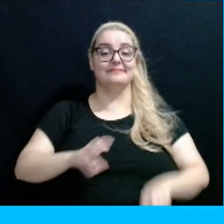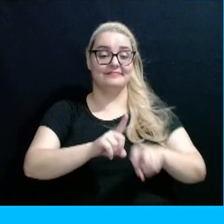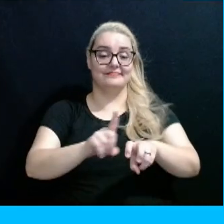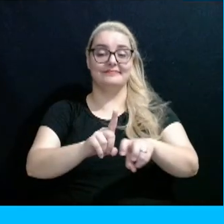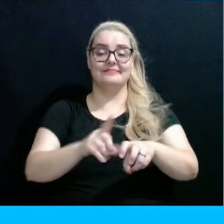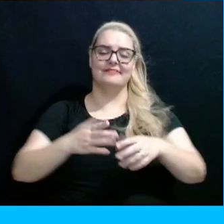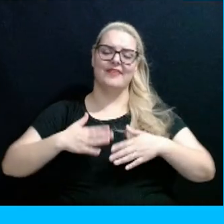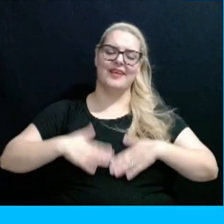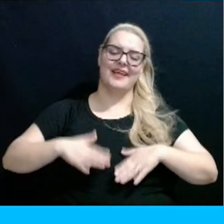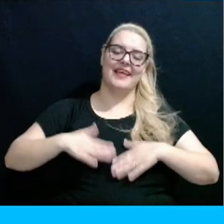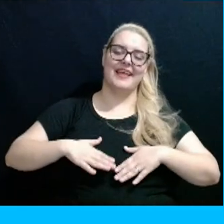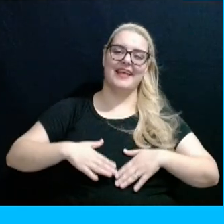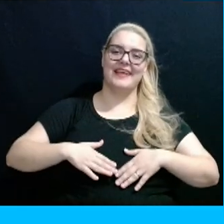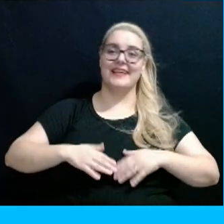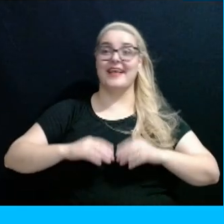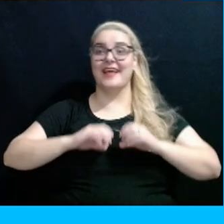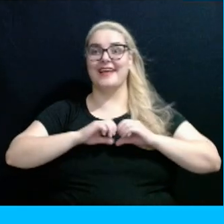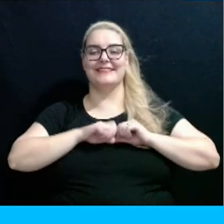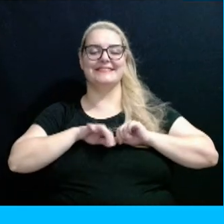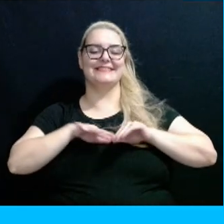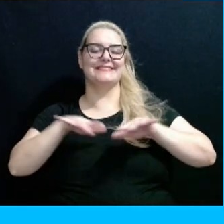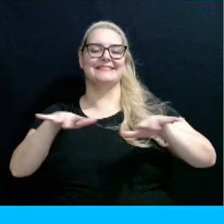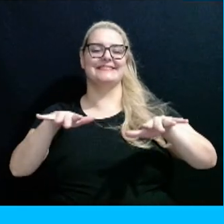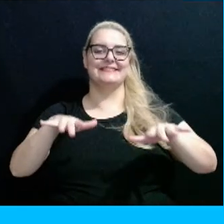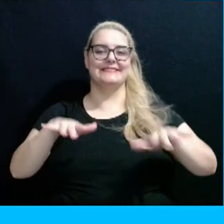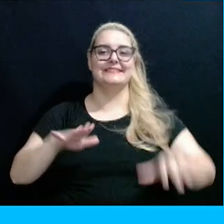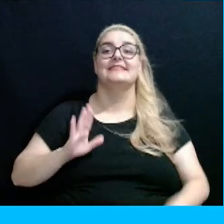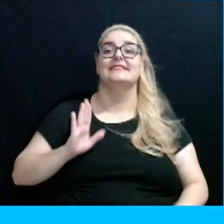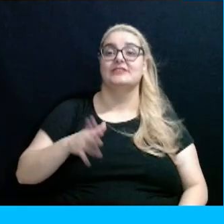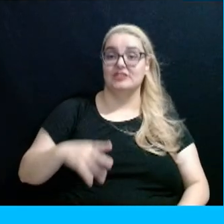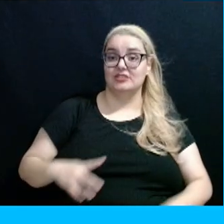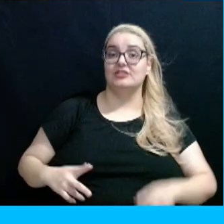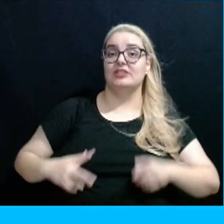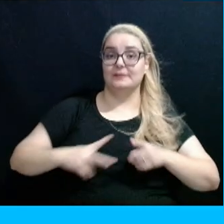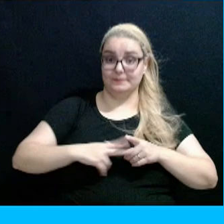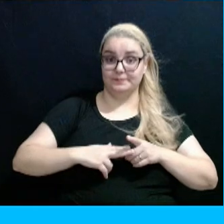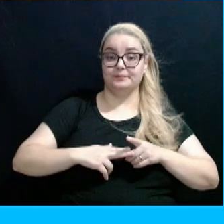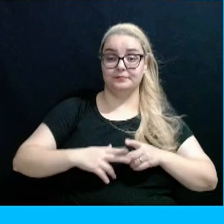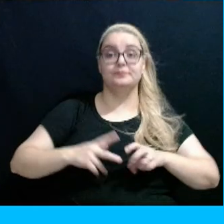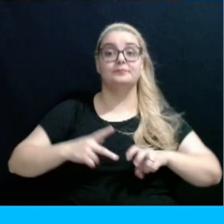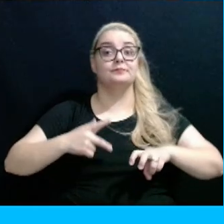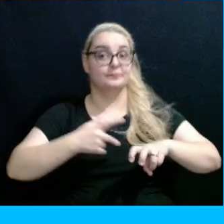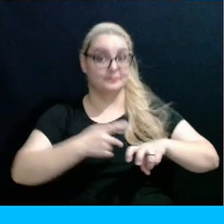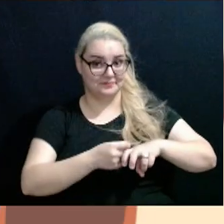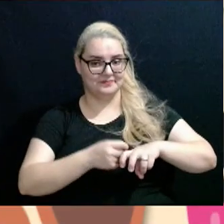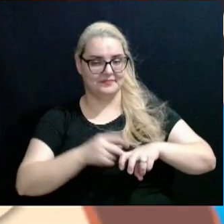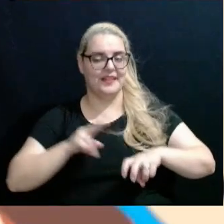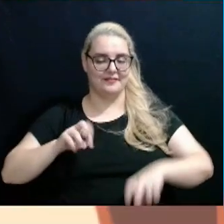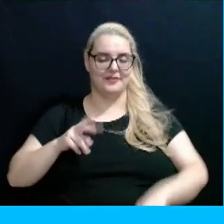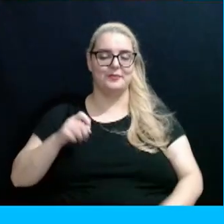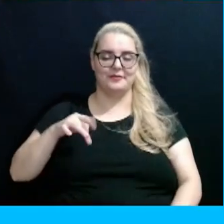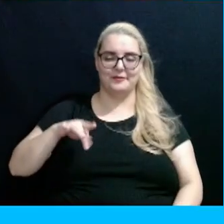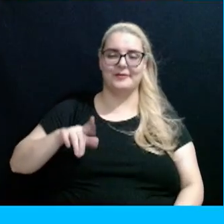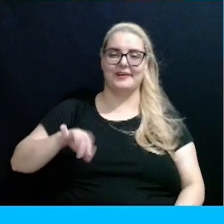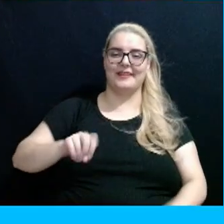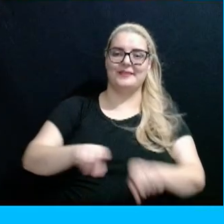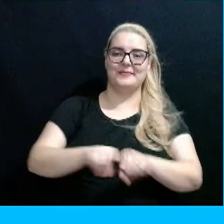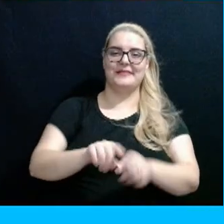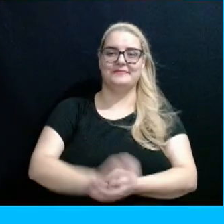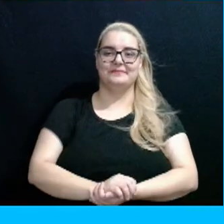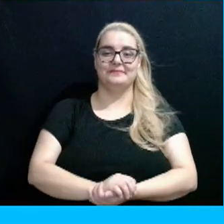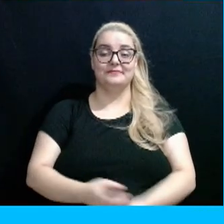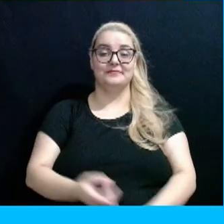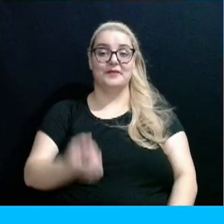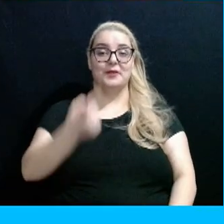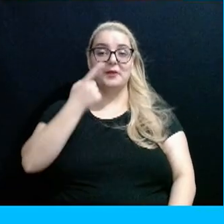e cheio de amor. Já está castrado, vacinado e vermifugado. Olha a